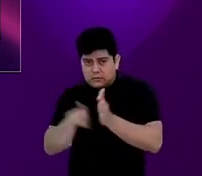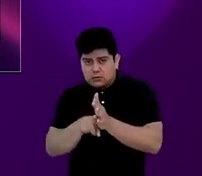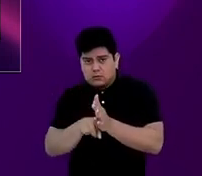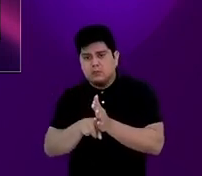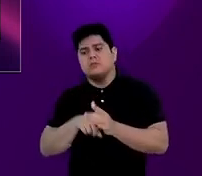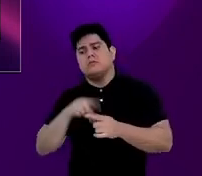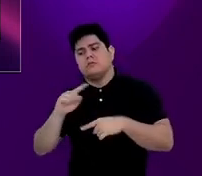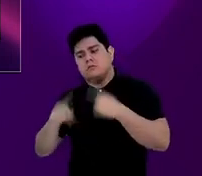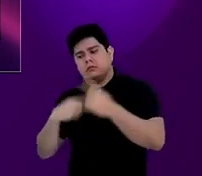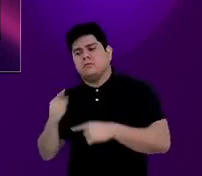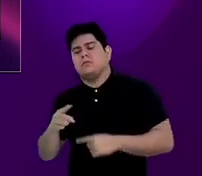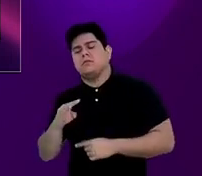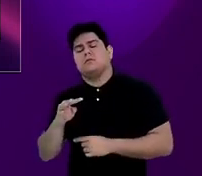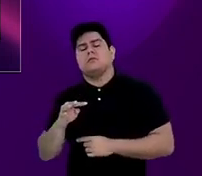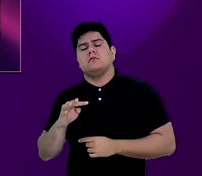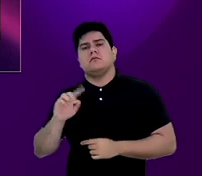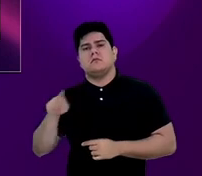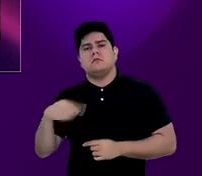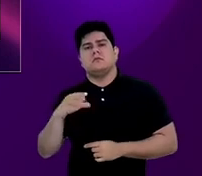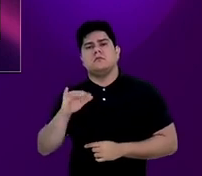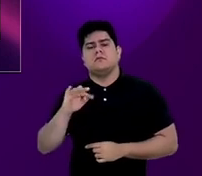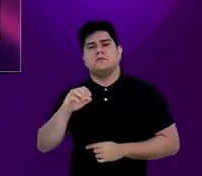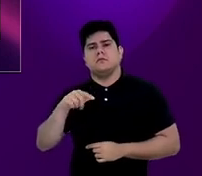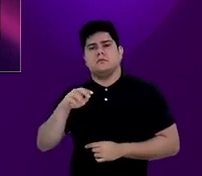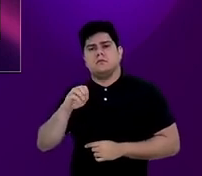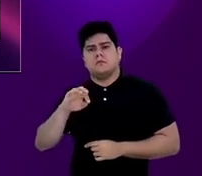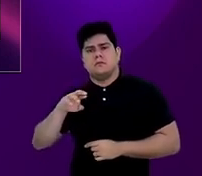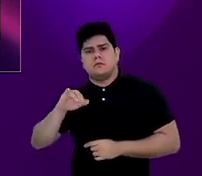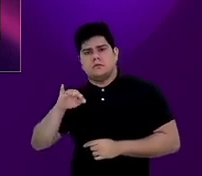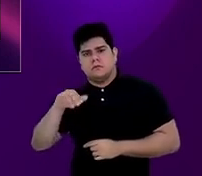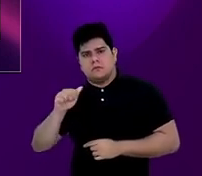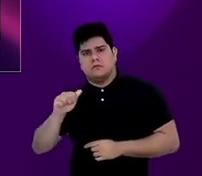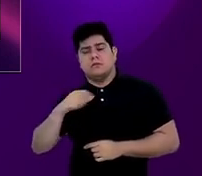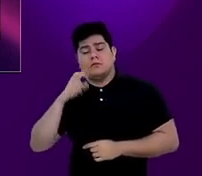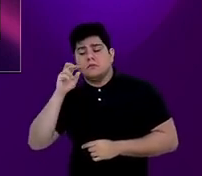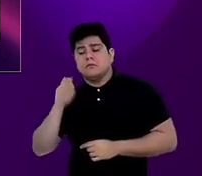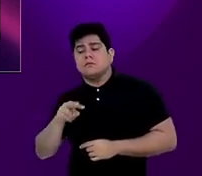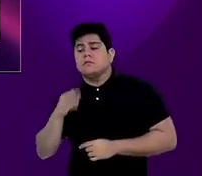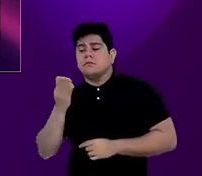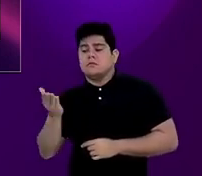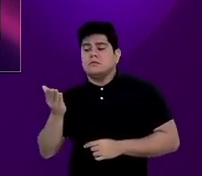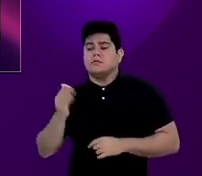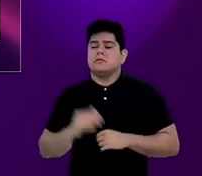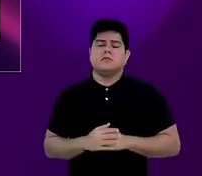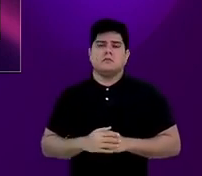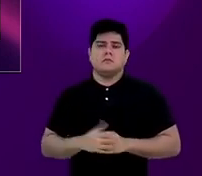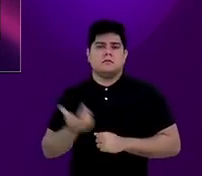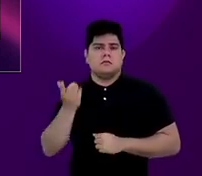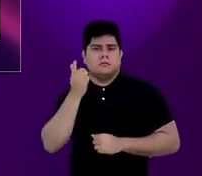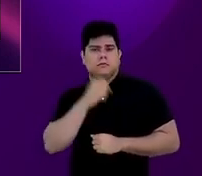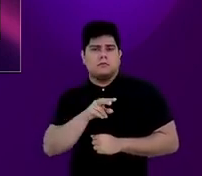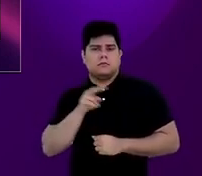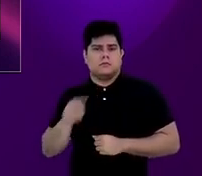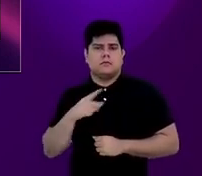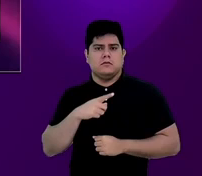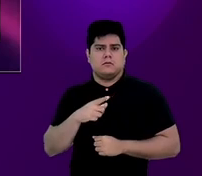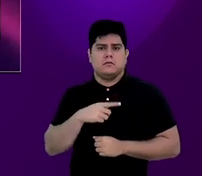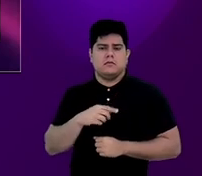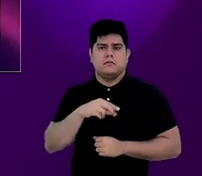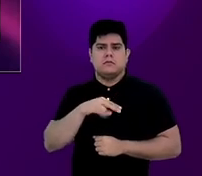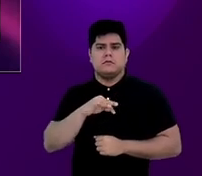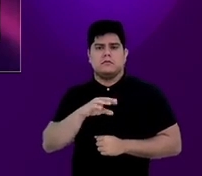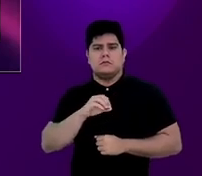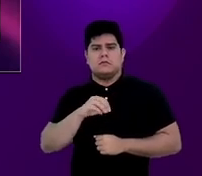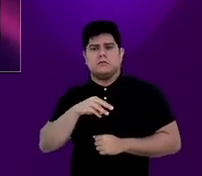vai para hematoxilina, vai para citoqueratina, avaliação de citoqueratina, e o que a gente vê, isso aí até cirurgião consegue ver a presença de micrometástases